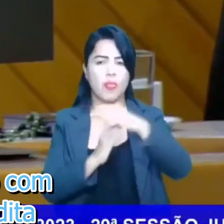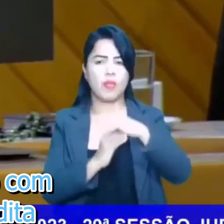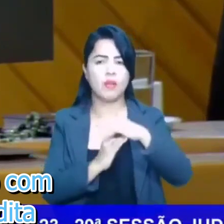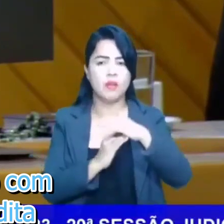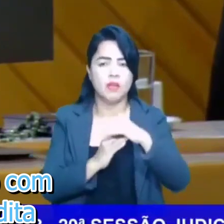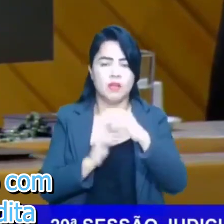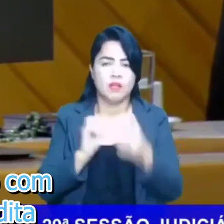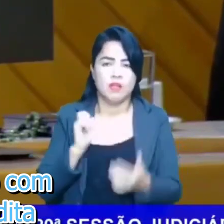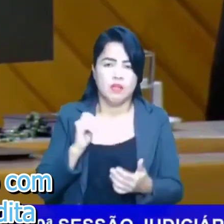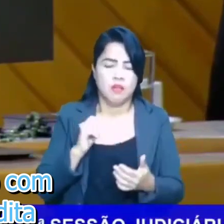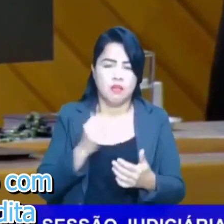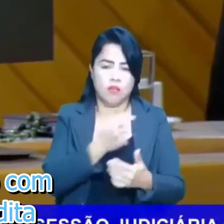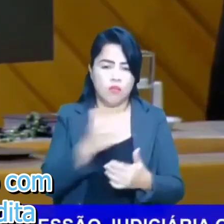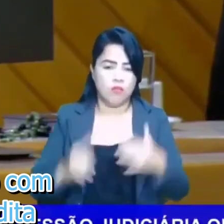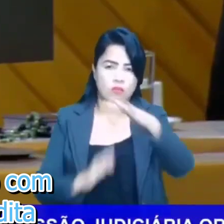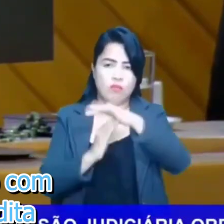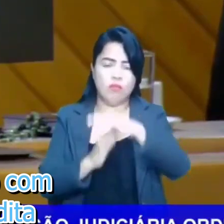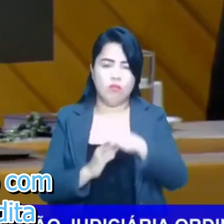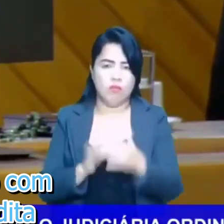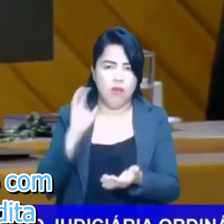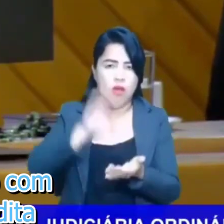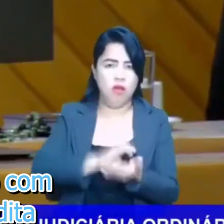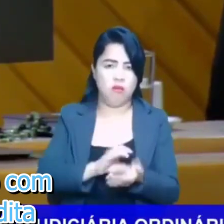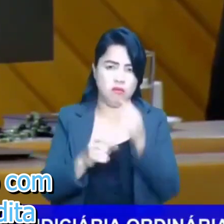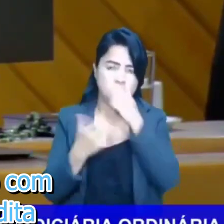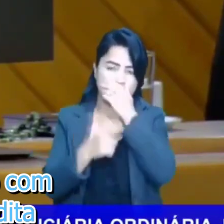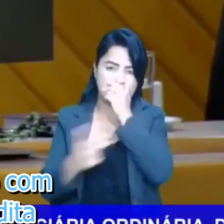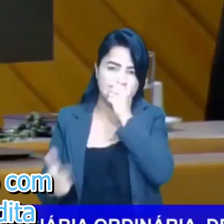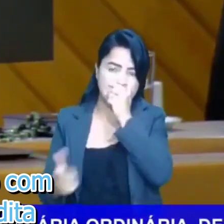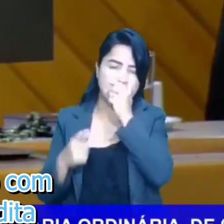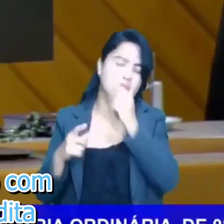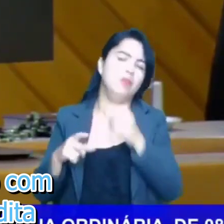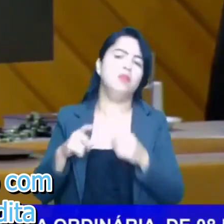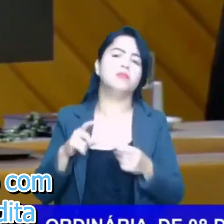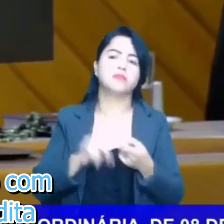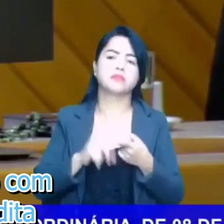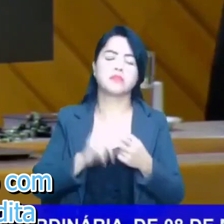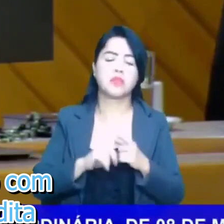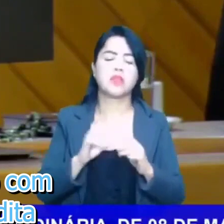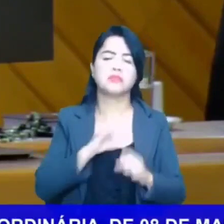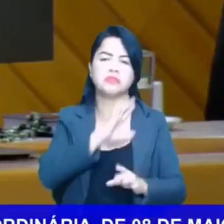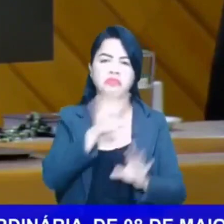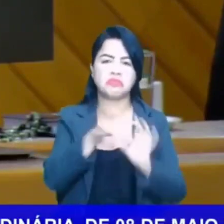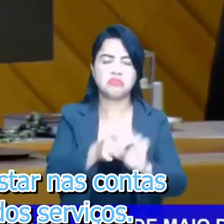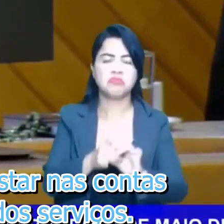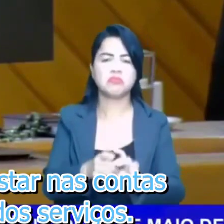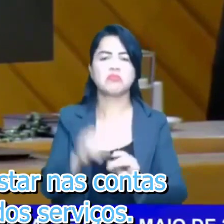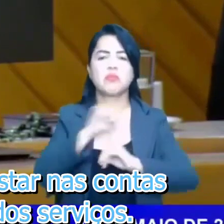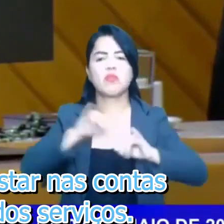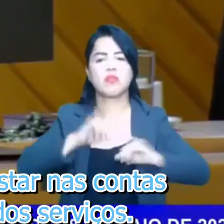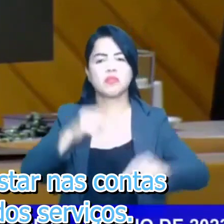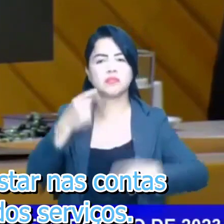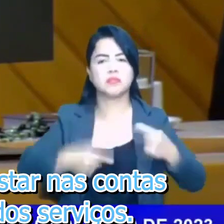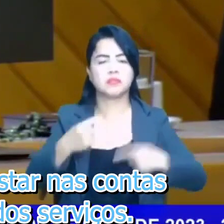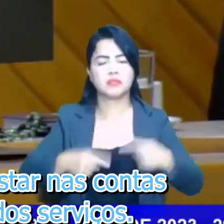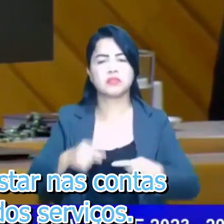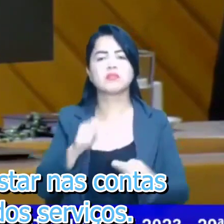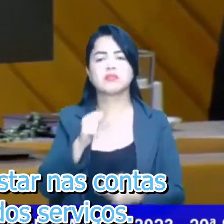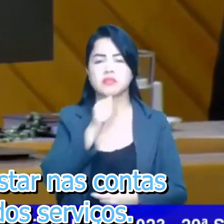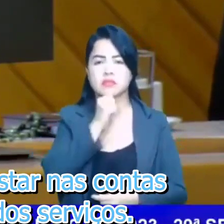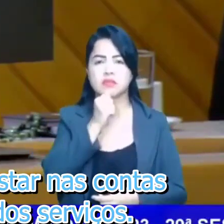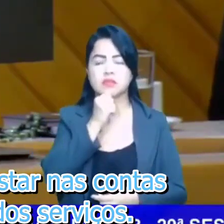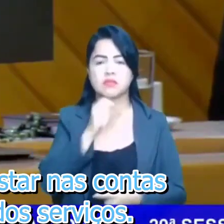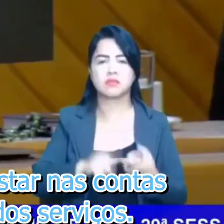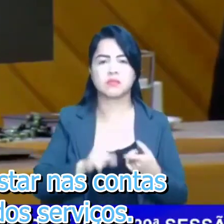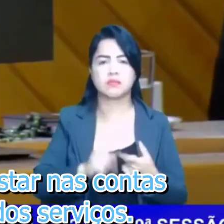de gastos e que não tenham direta relação com a divulgação da campanha política propriamente dita, consubstanciam gastos eleitorais